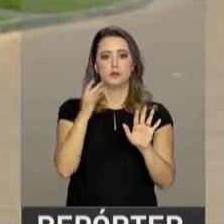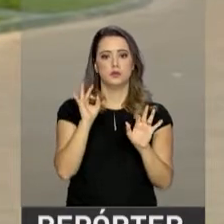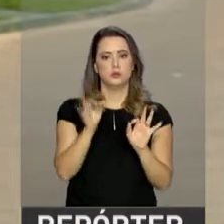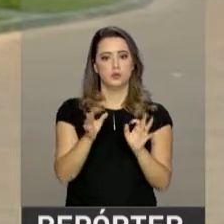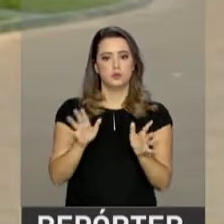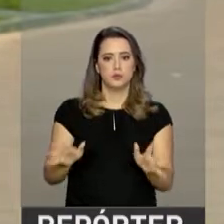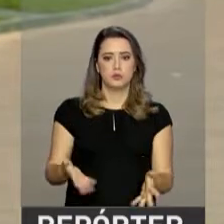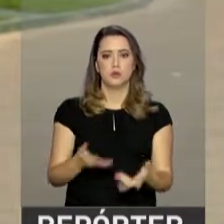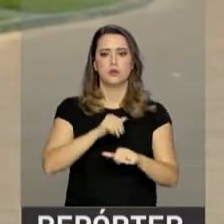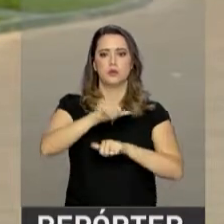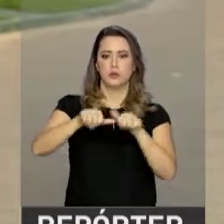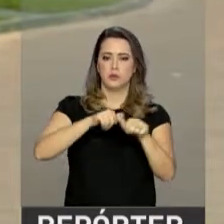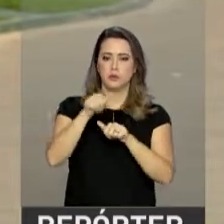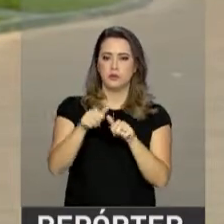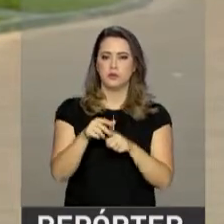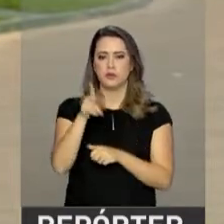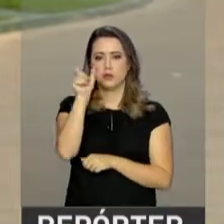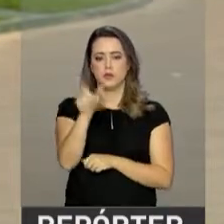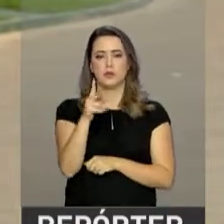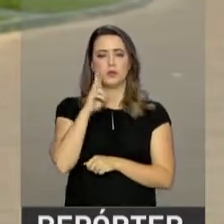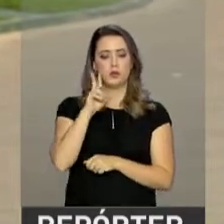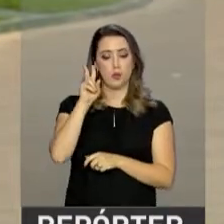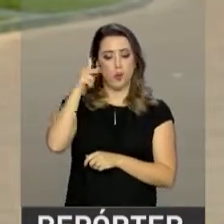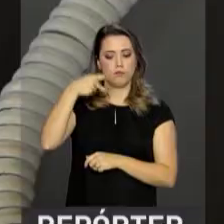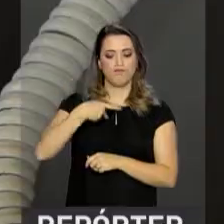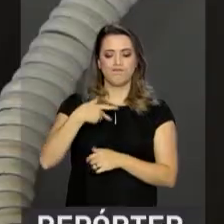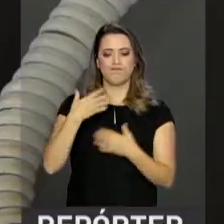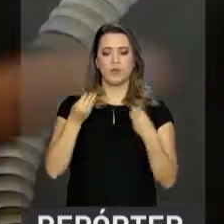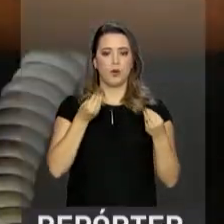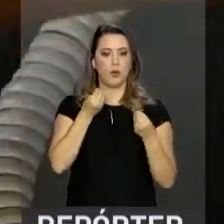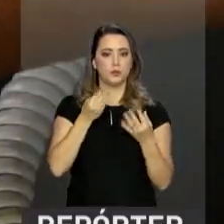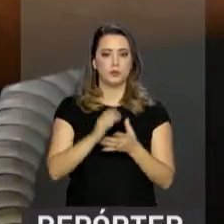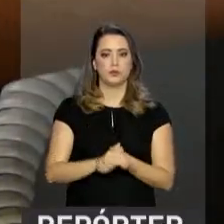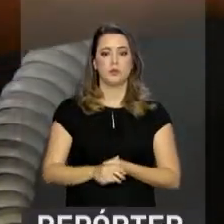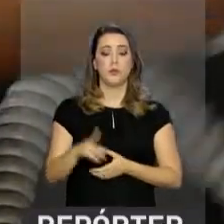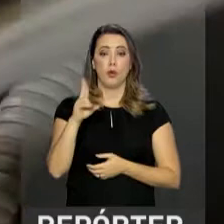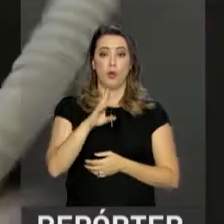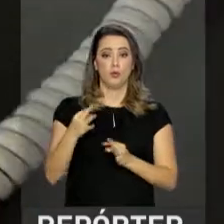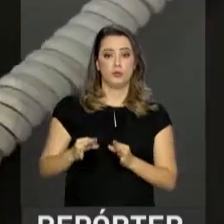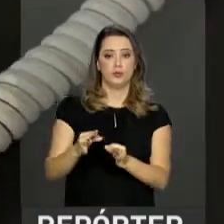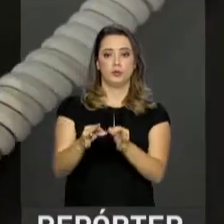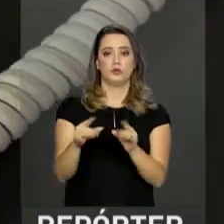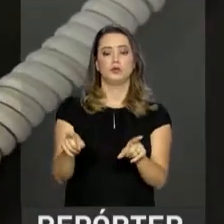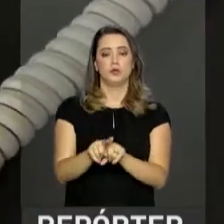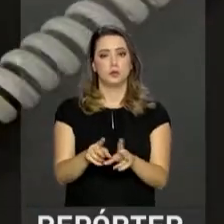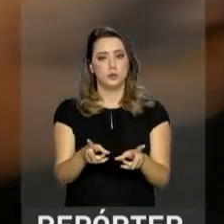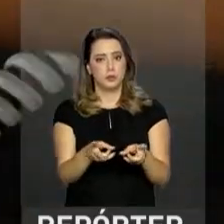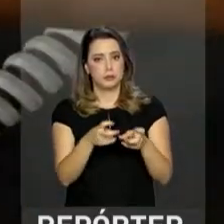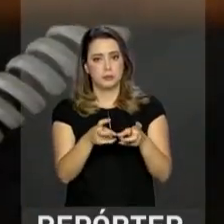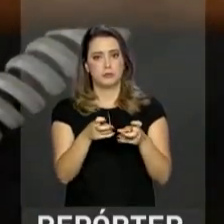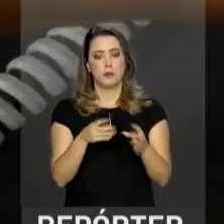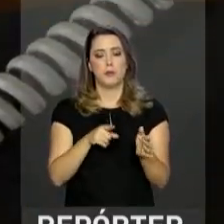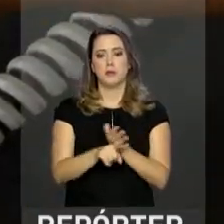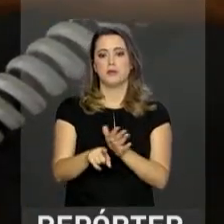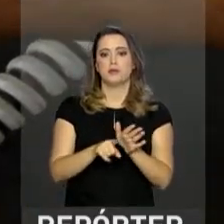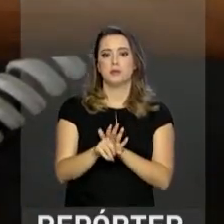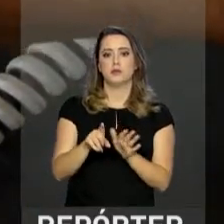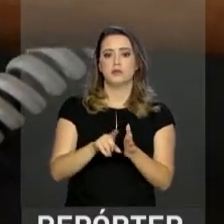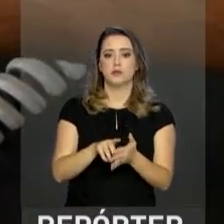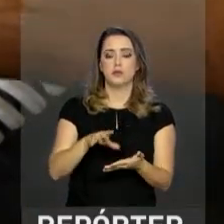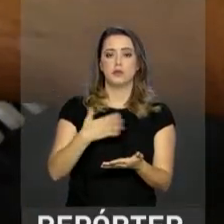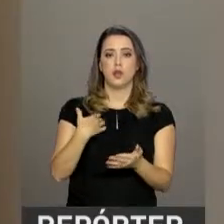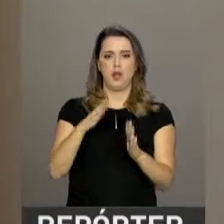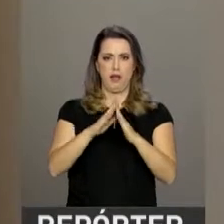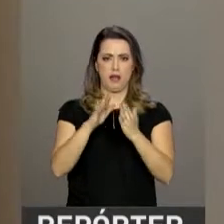afirmativas que têm mudado a forma de como a gente se percebe. O uso de tecnologia também foi pesquisado. Enquanto os telefones